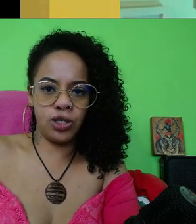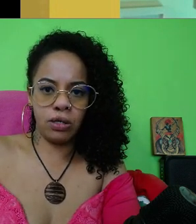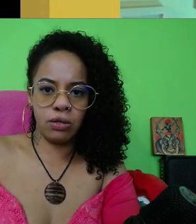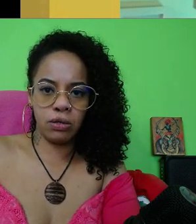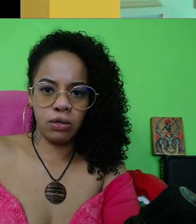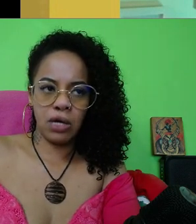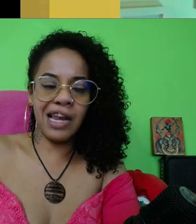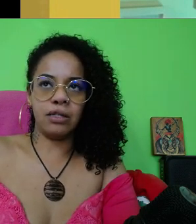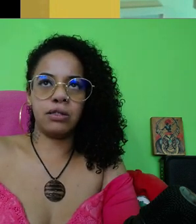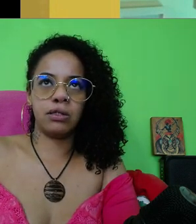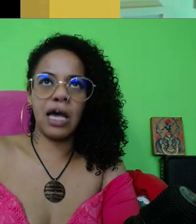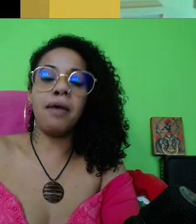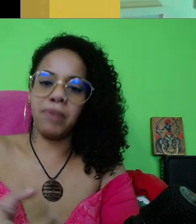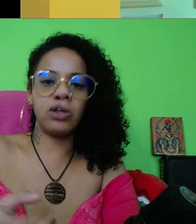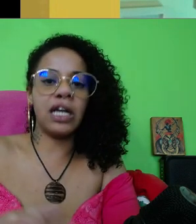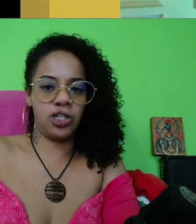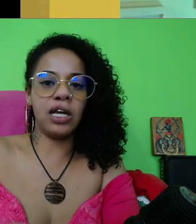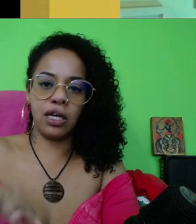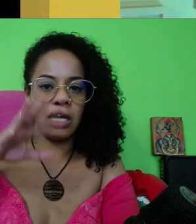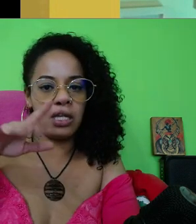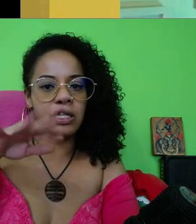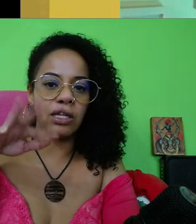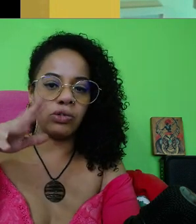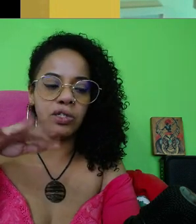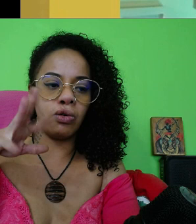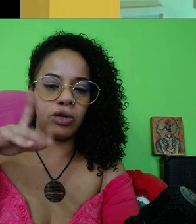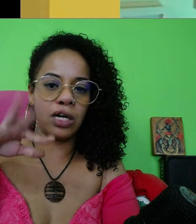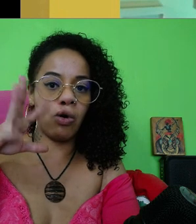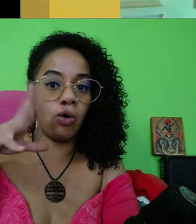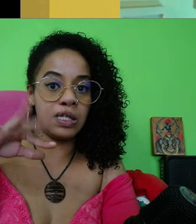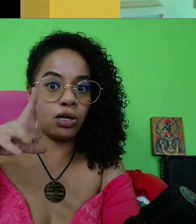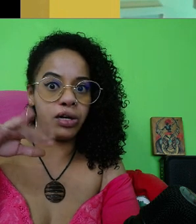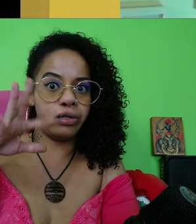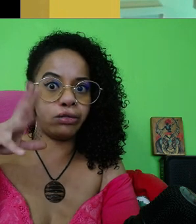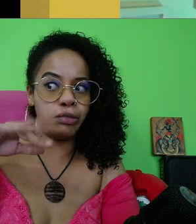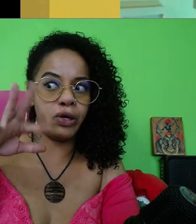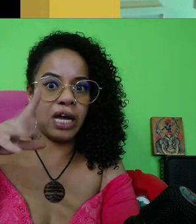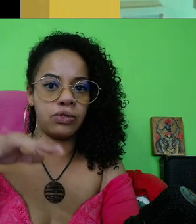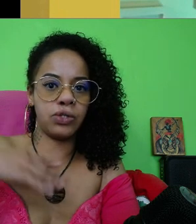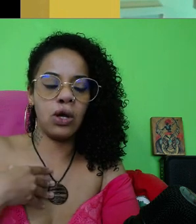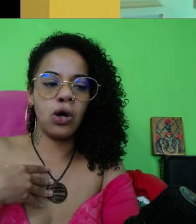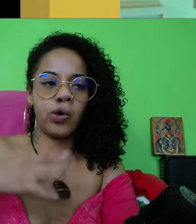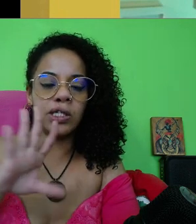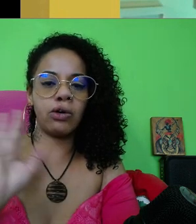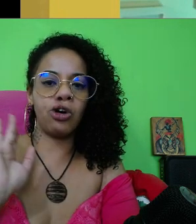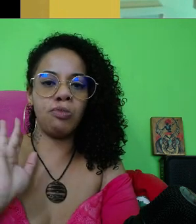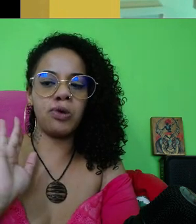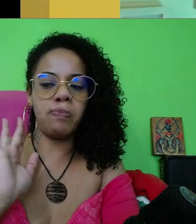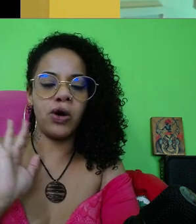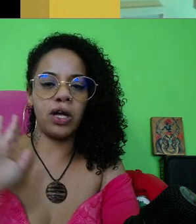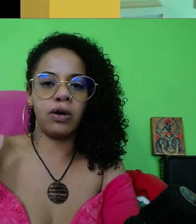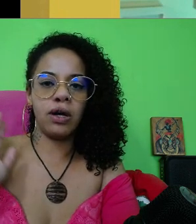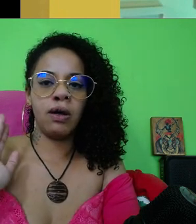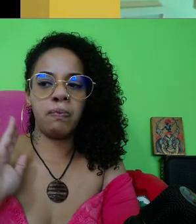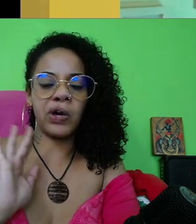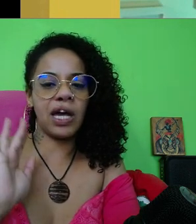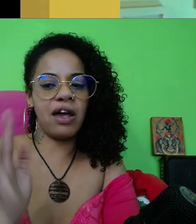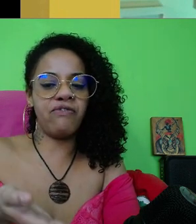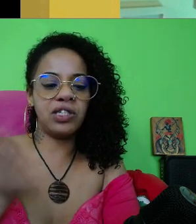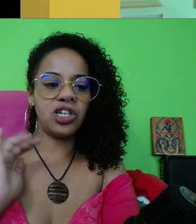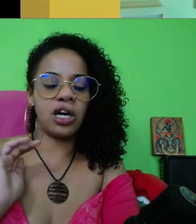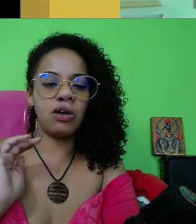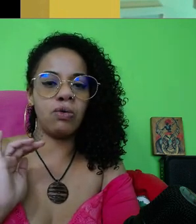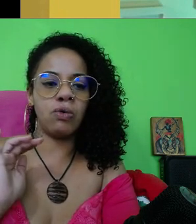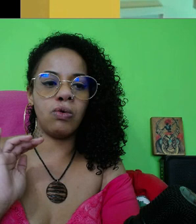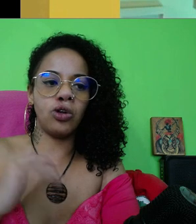marionete aliás é marionete né que aí tem que ter o senhor ou a senhora dos bonecos coisa que eu não me propõe porque